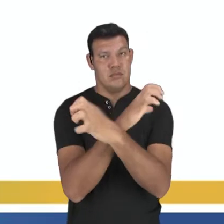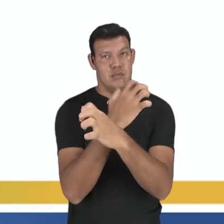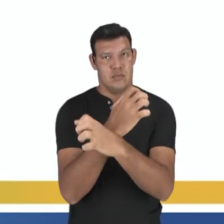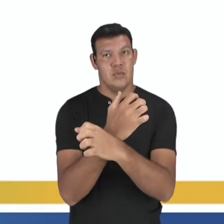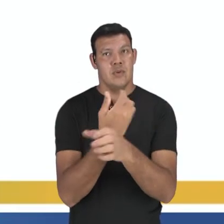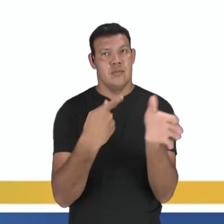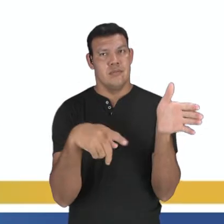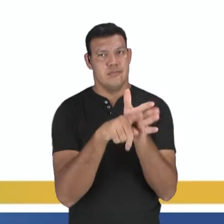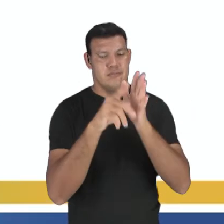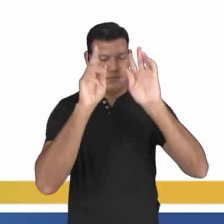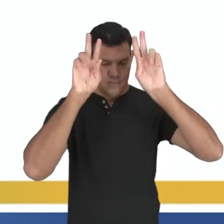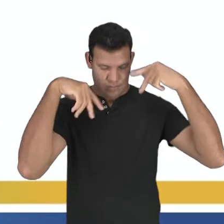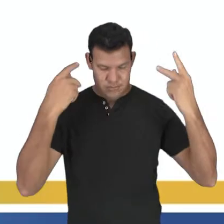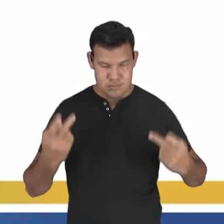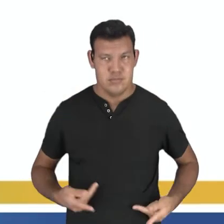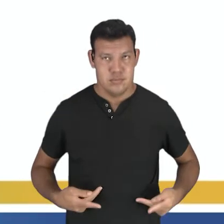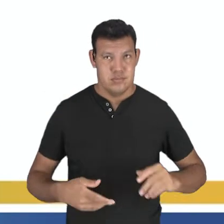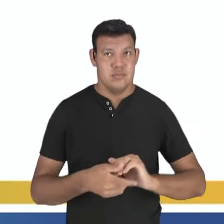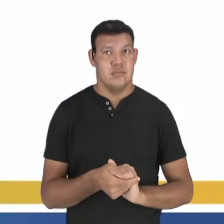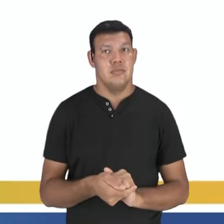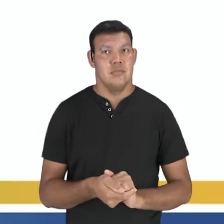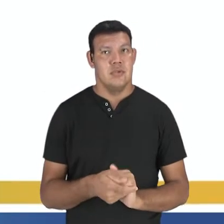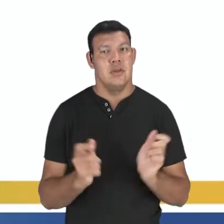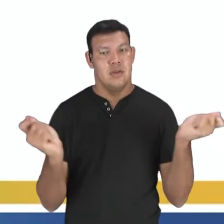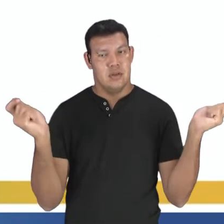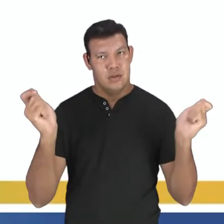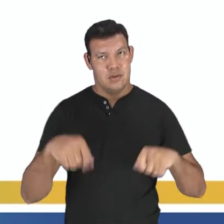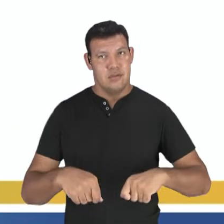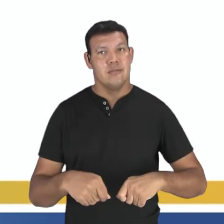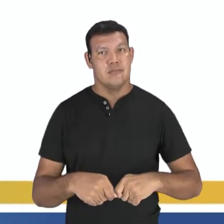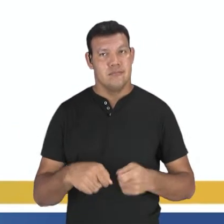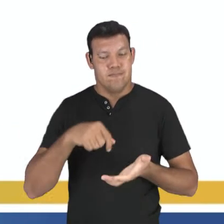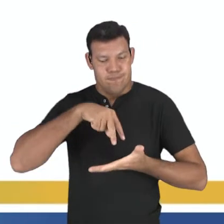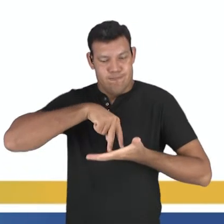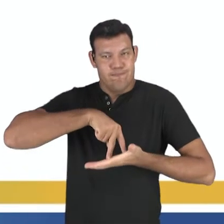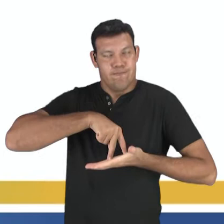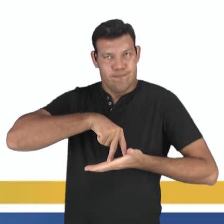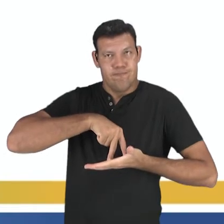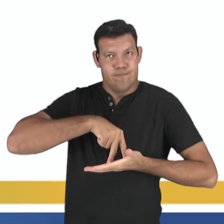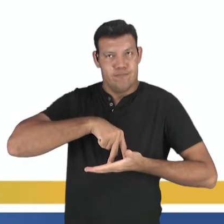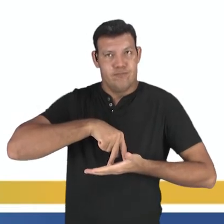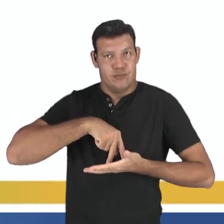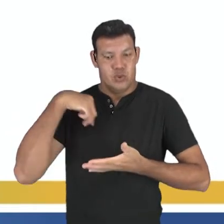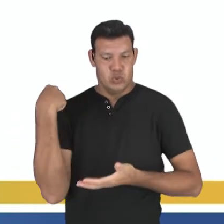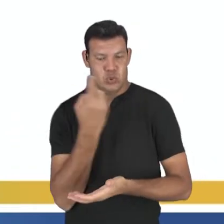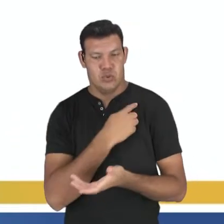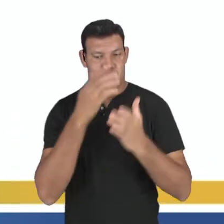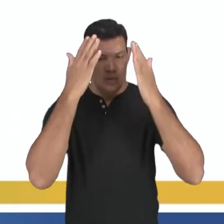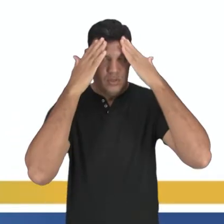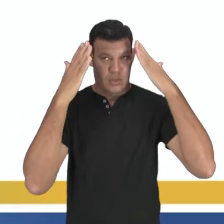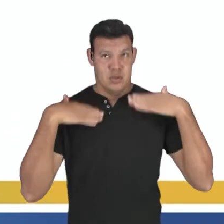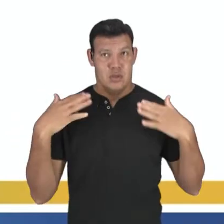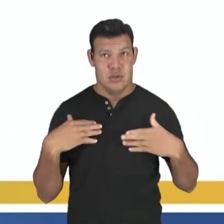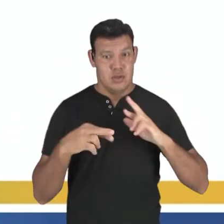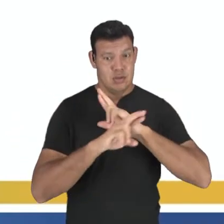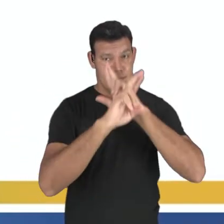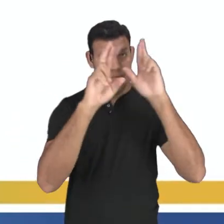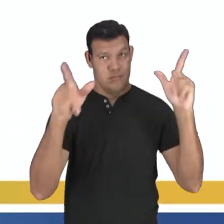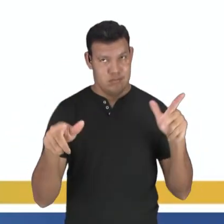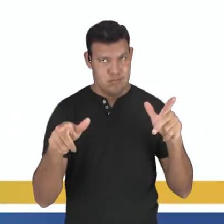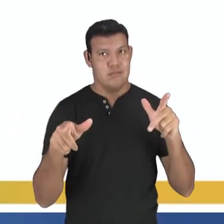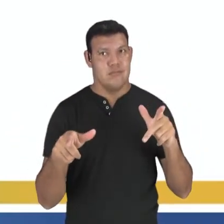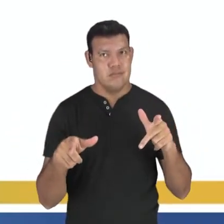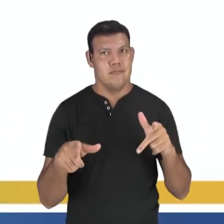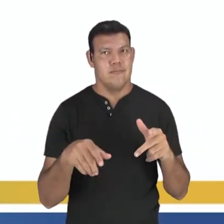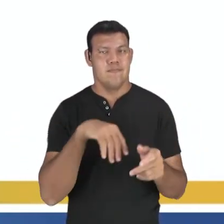nosso corpo. Além de ter aí a capacidade de sustentar o nosso corpo, né, que inclusive é o que vai diferenciar